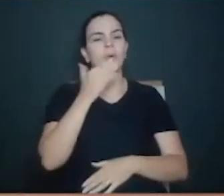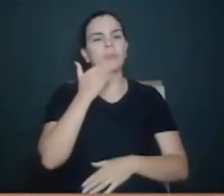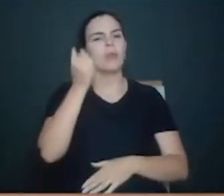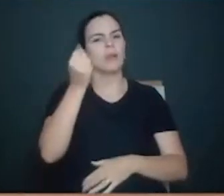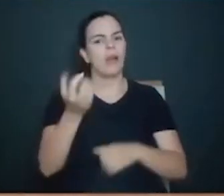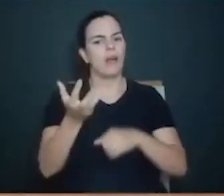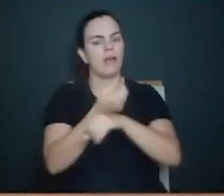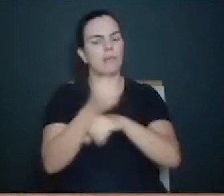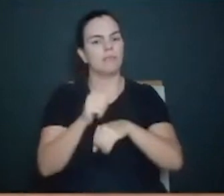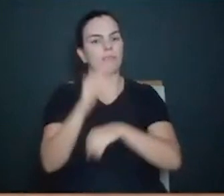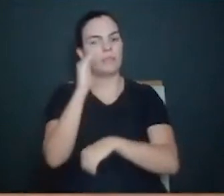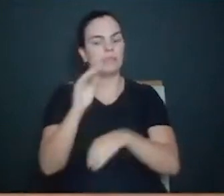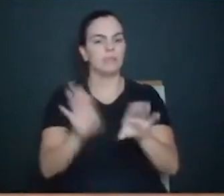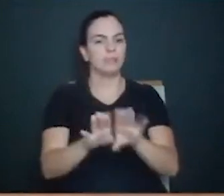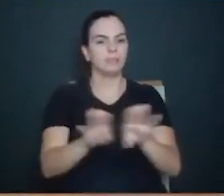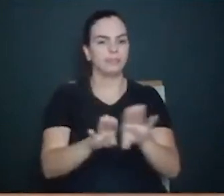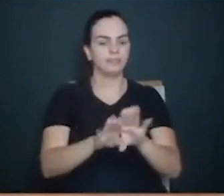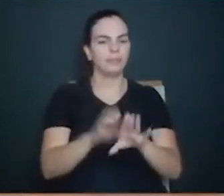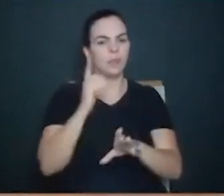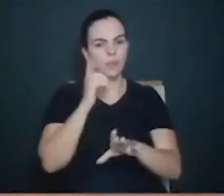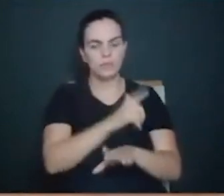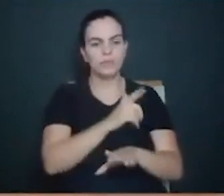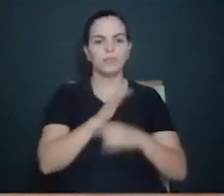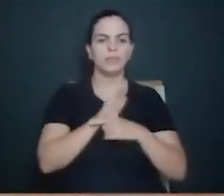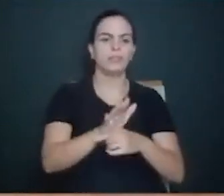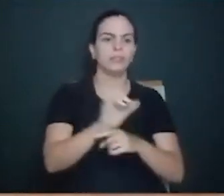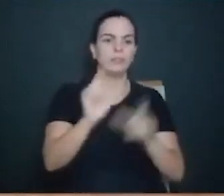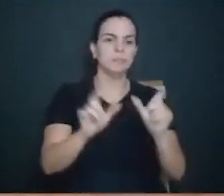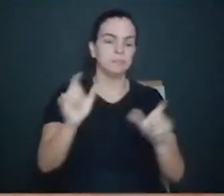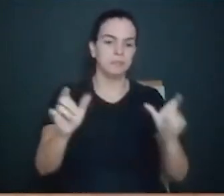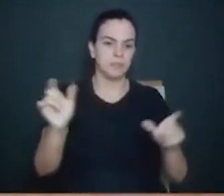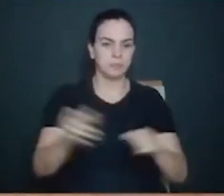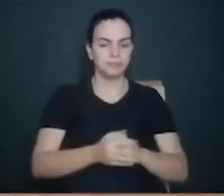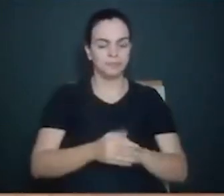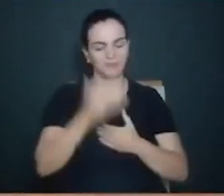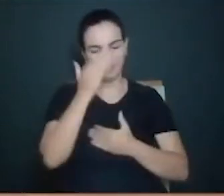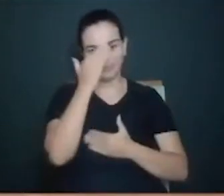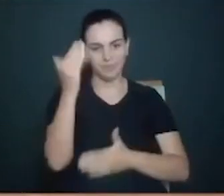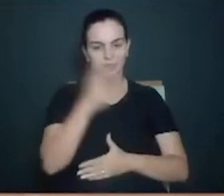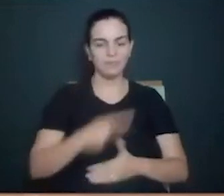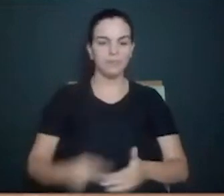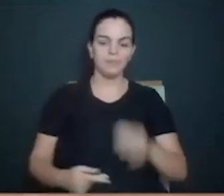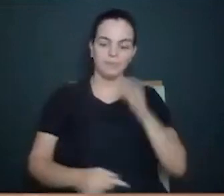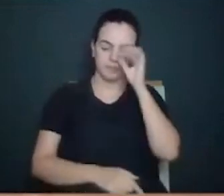também dar essa resposta para a população. Obrigado, presidente Marcelo